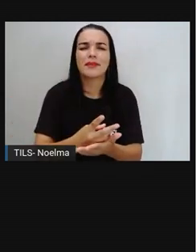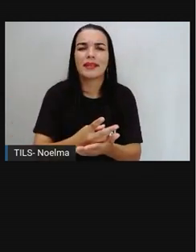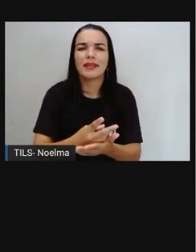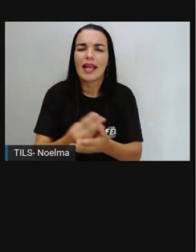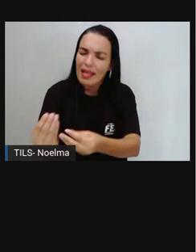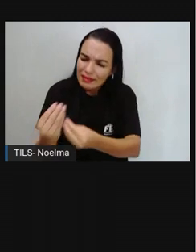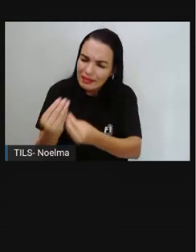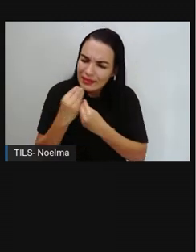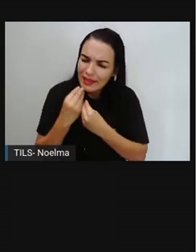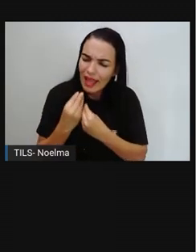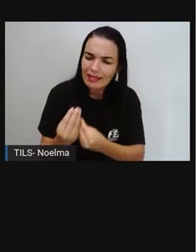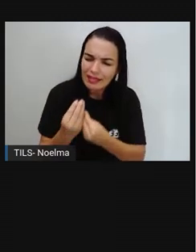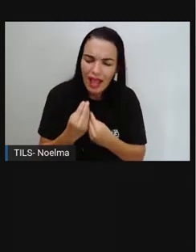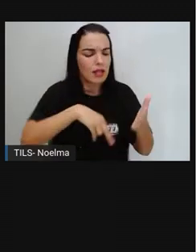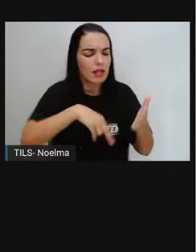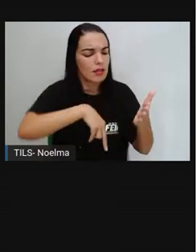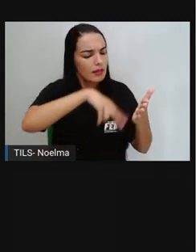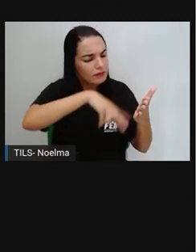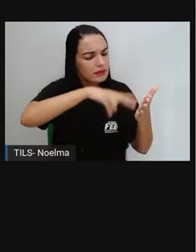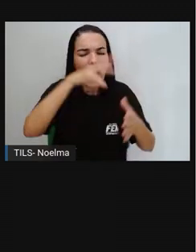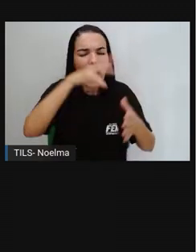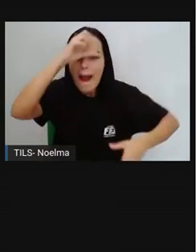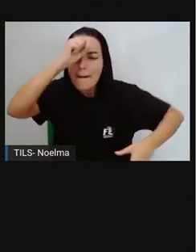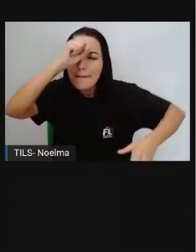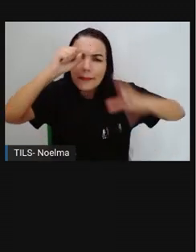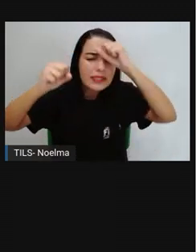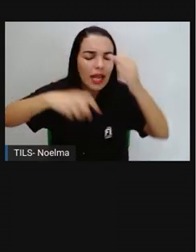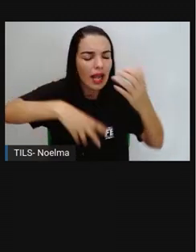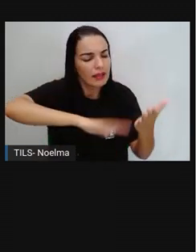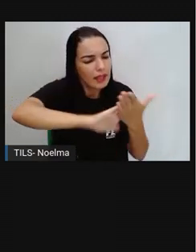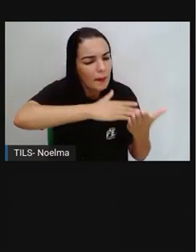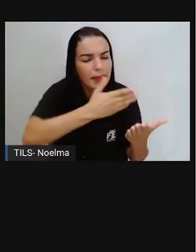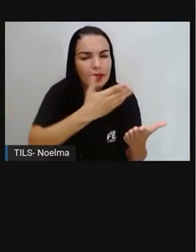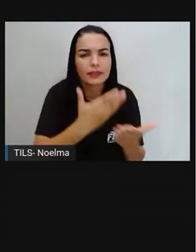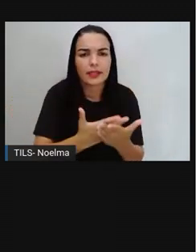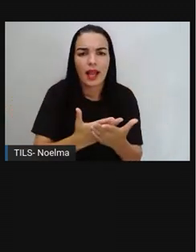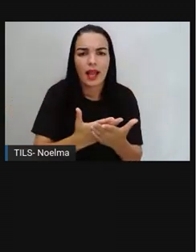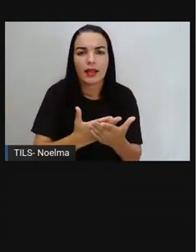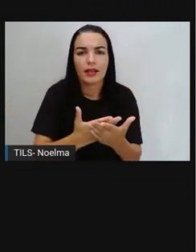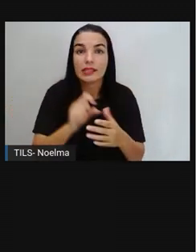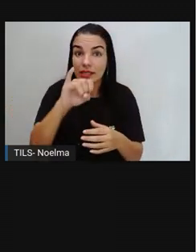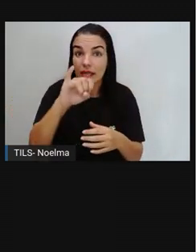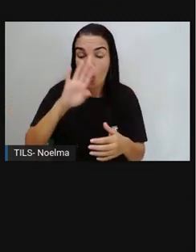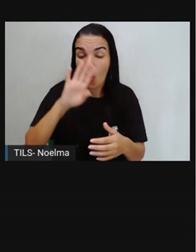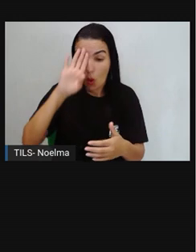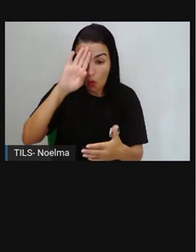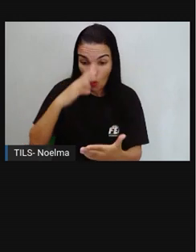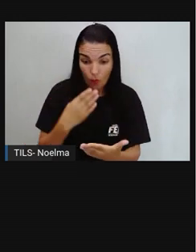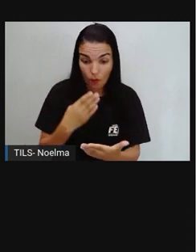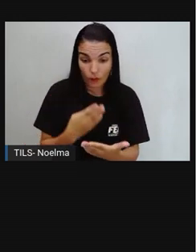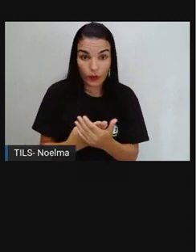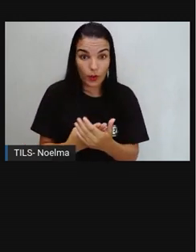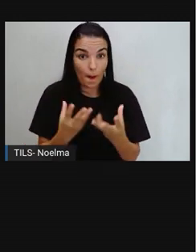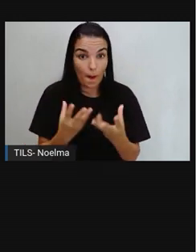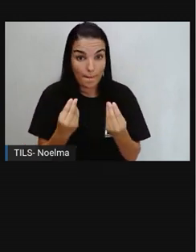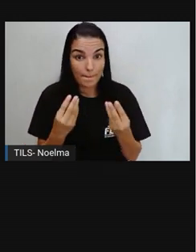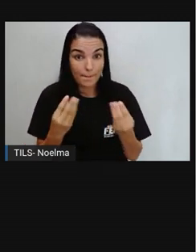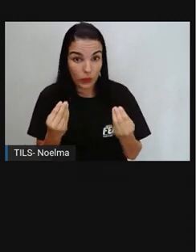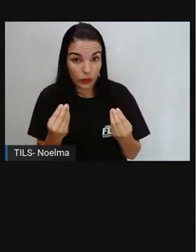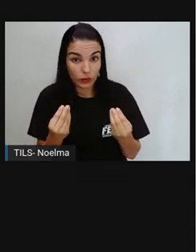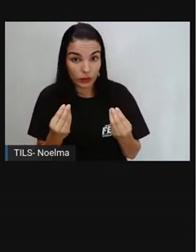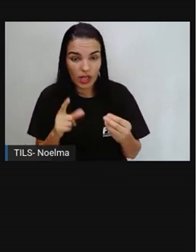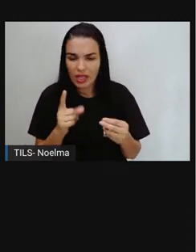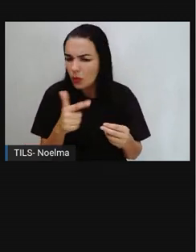leitura, aprender a interpretar um texto. Se eu confio demais na minha previsão e não conviro as informações